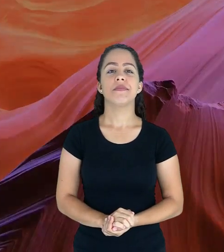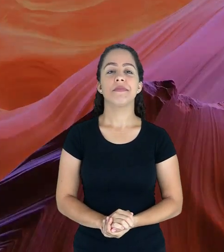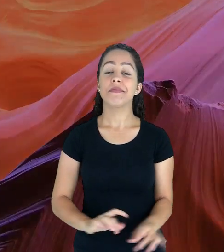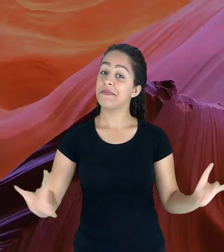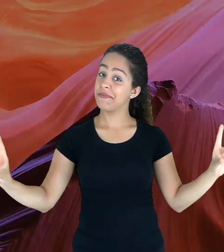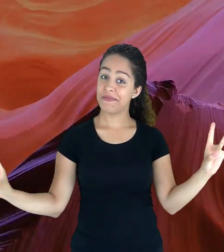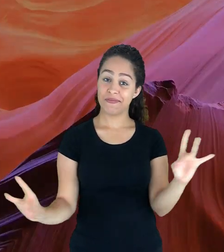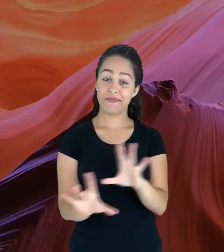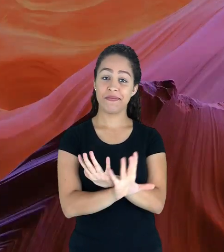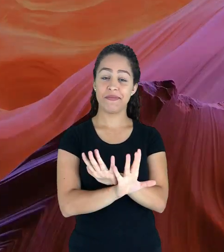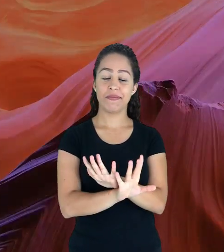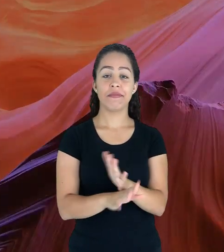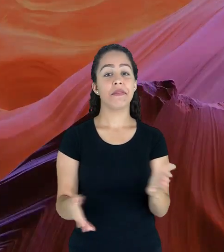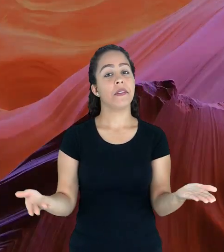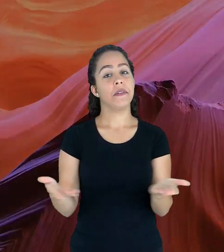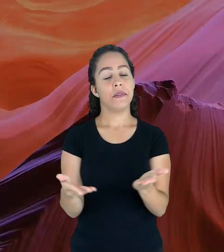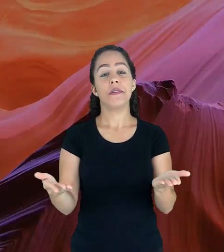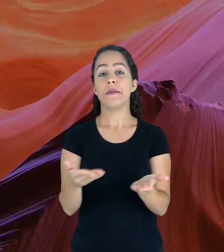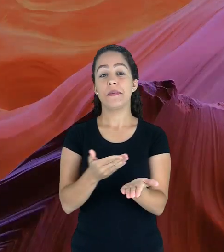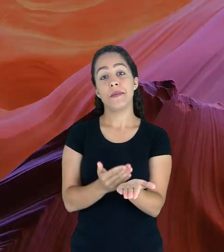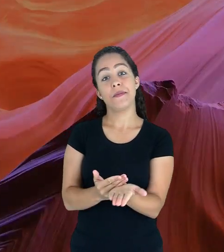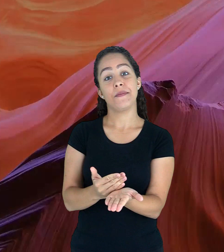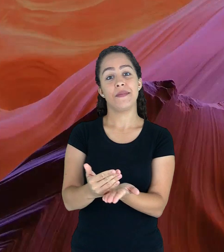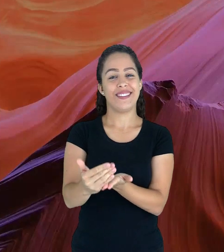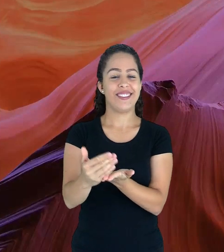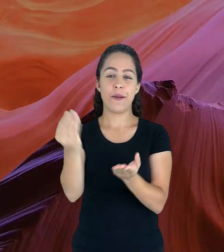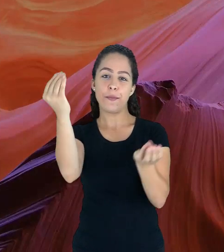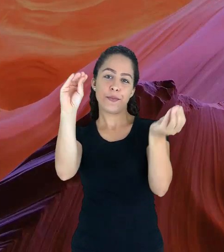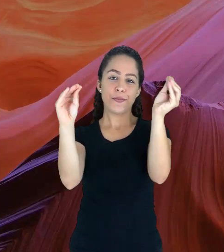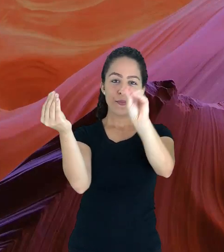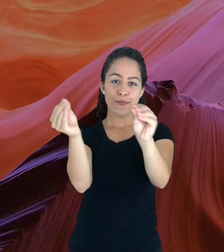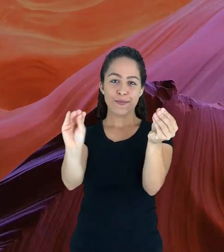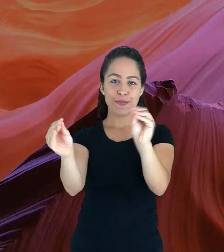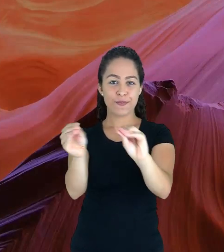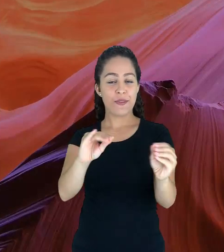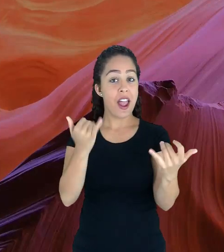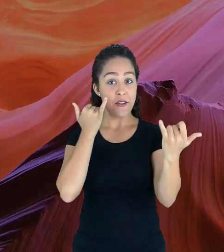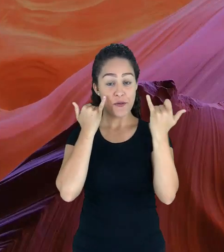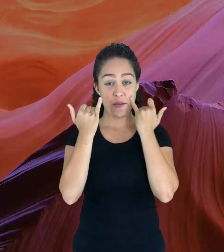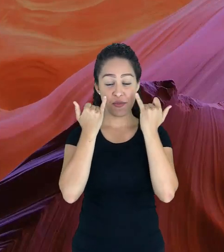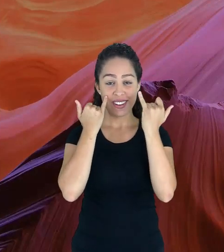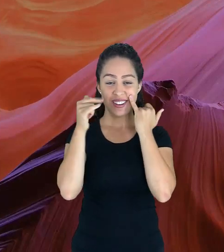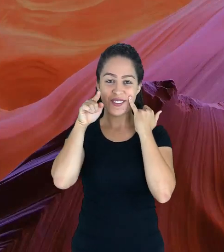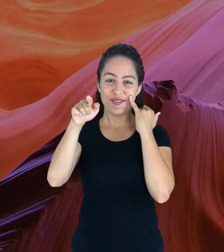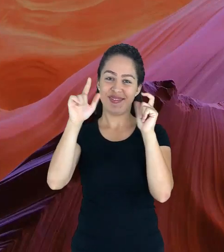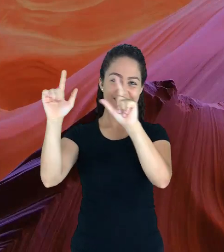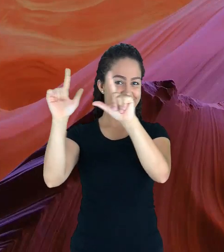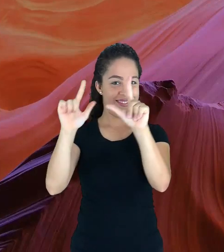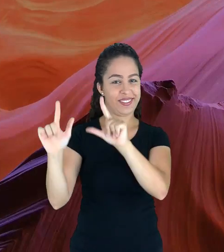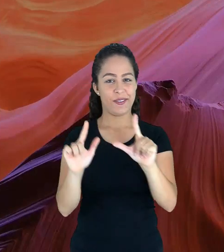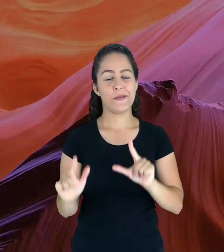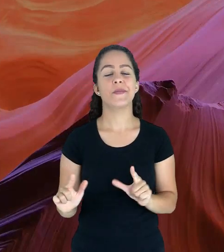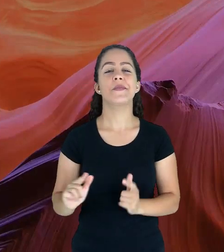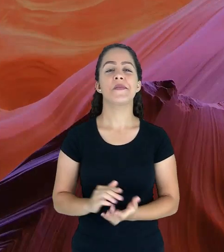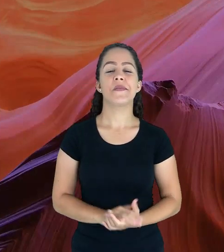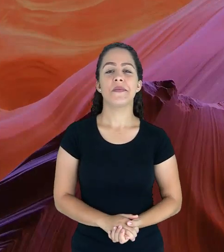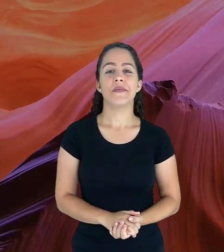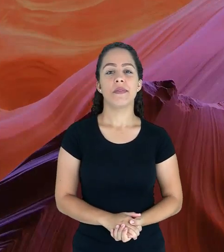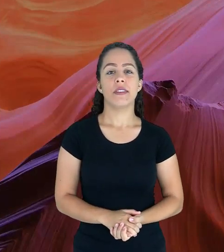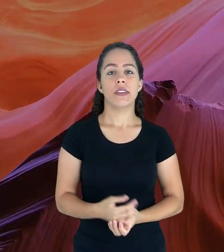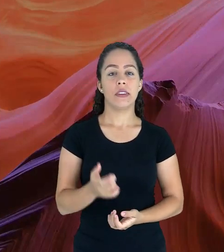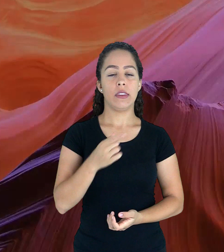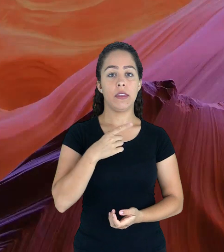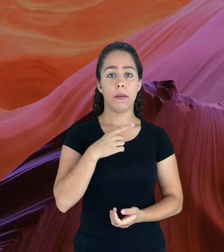Pronto, agora vamos começar a postar informações no nosso mural. Aqui ele já